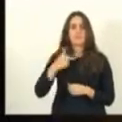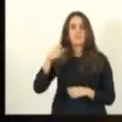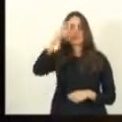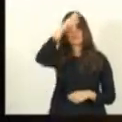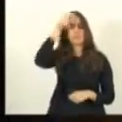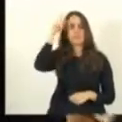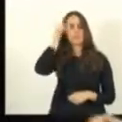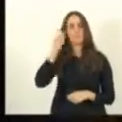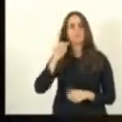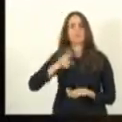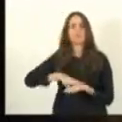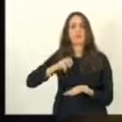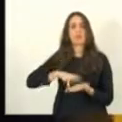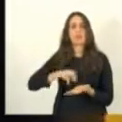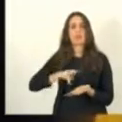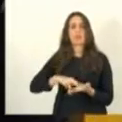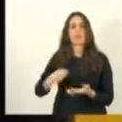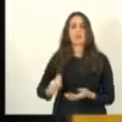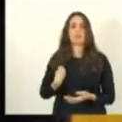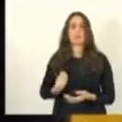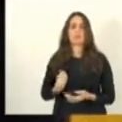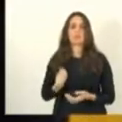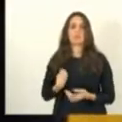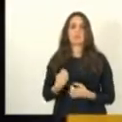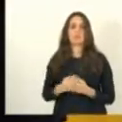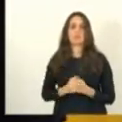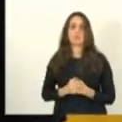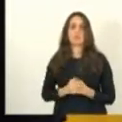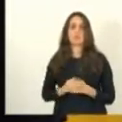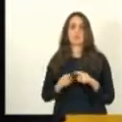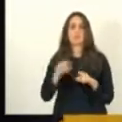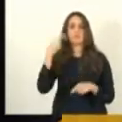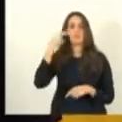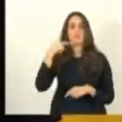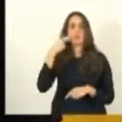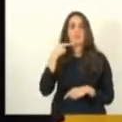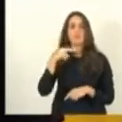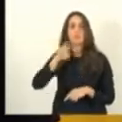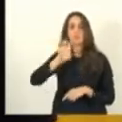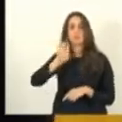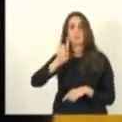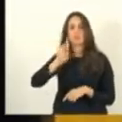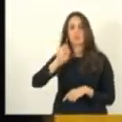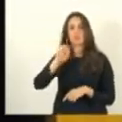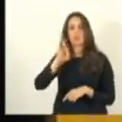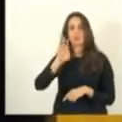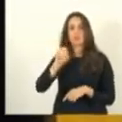aqui perto do deputado Vandinho e do deputado Janete, o vereador Eduardo, Dudu,